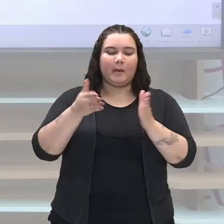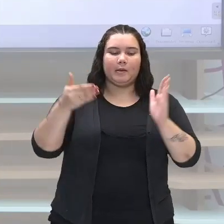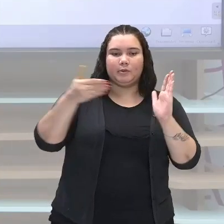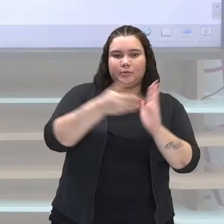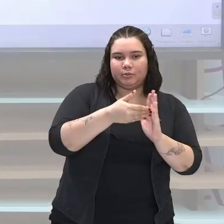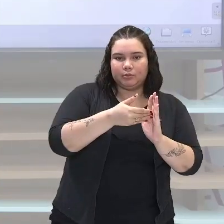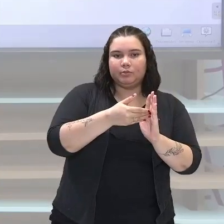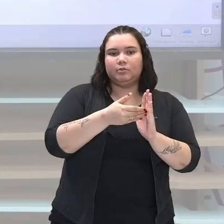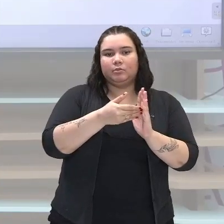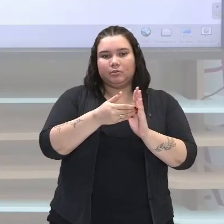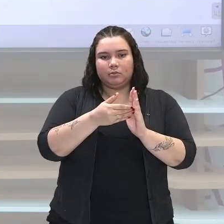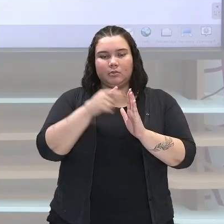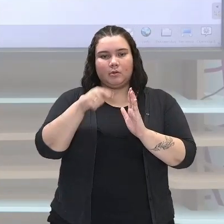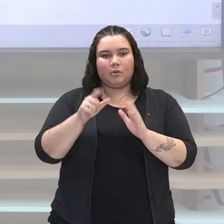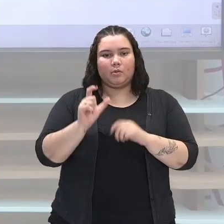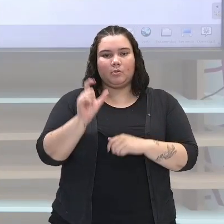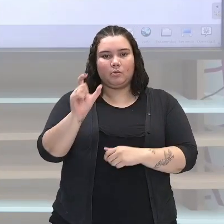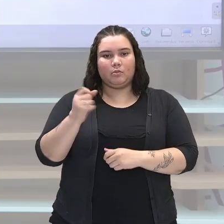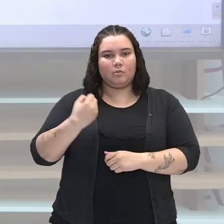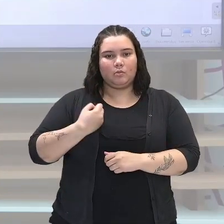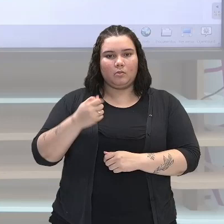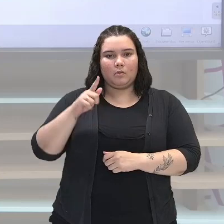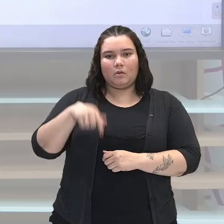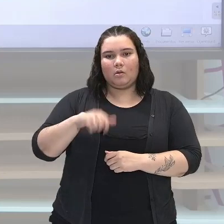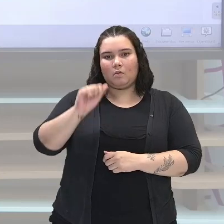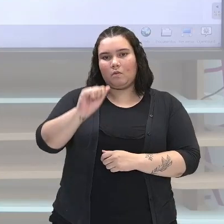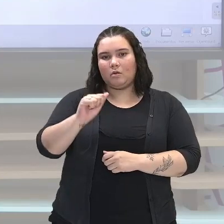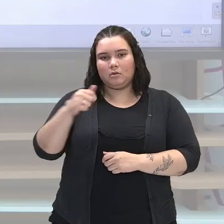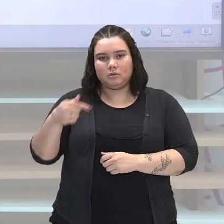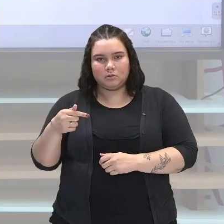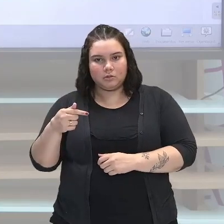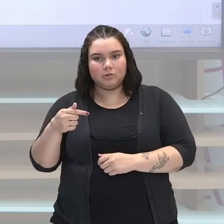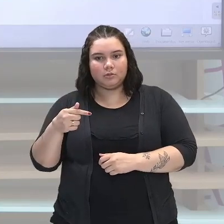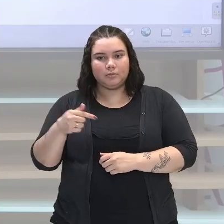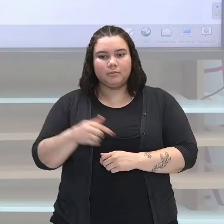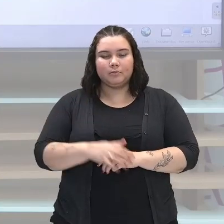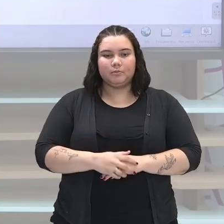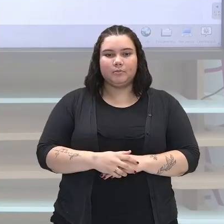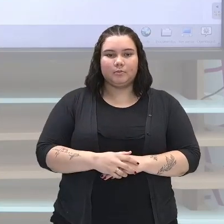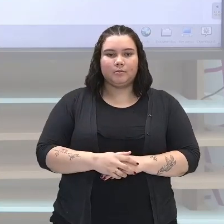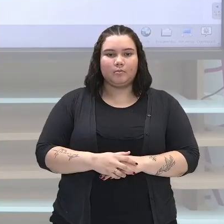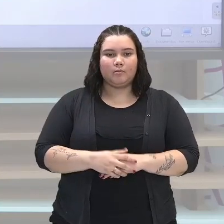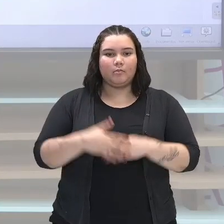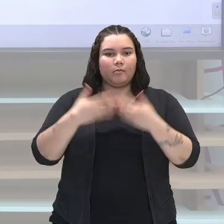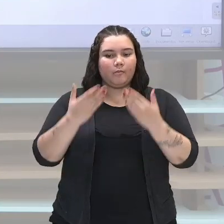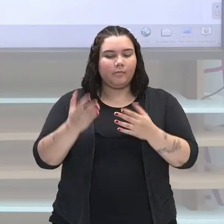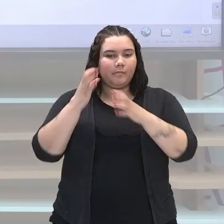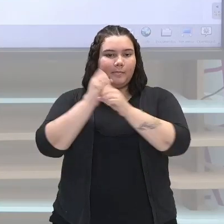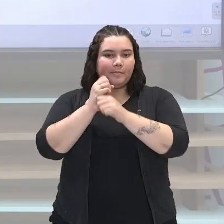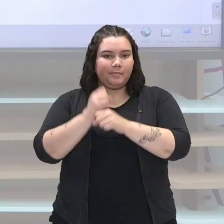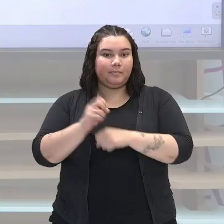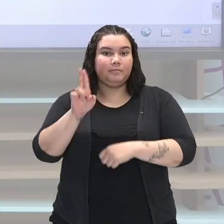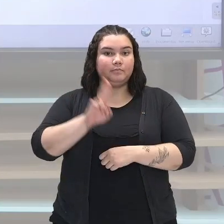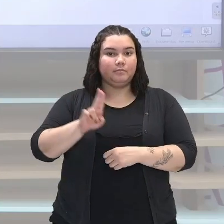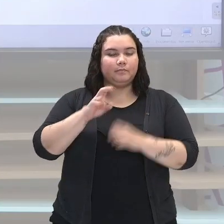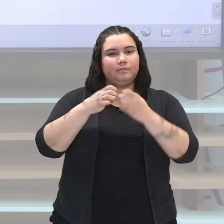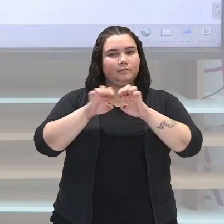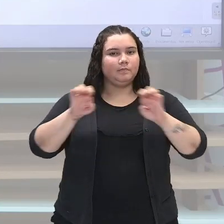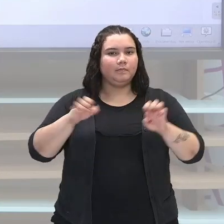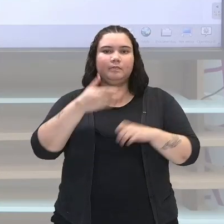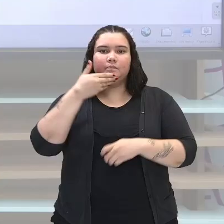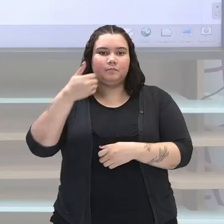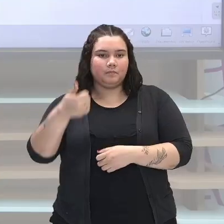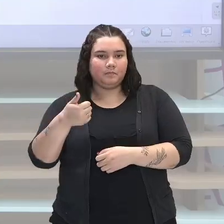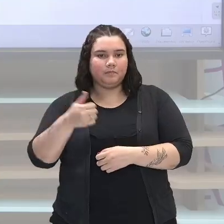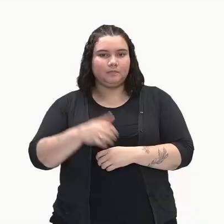chegar no termo que ele quer ali, que é o A7, né? Então, para isso, nós vamos utilizar a fórmula do termo